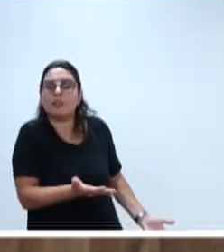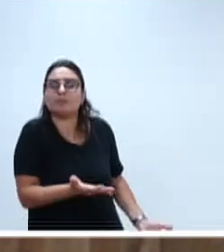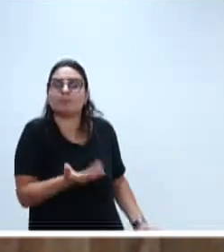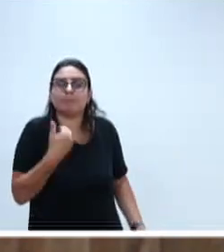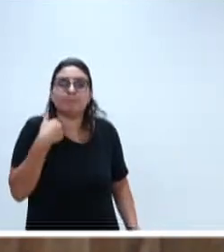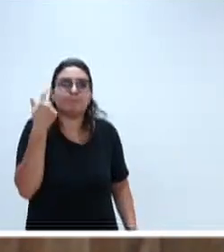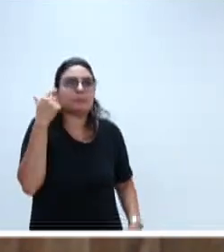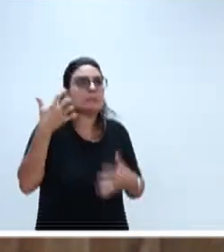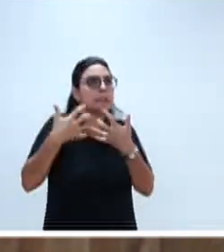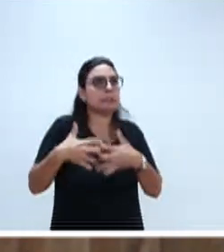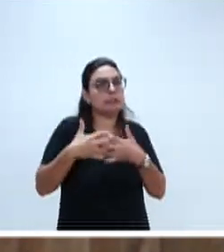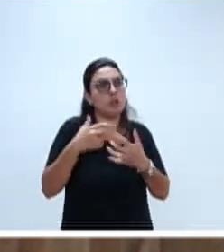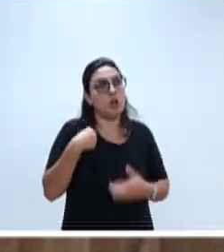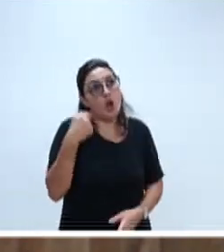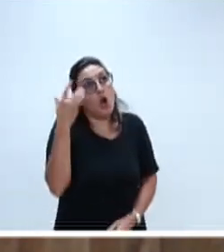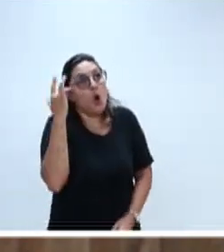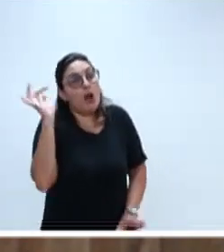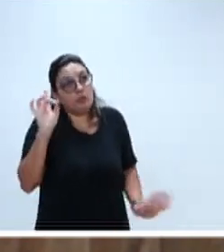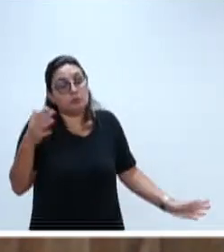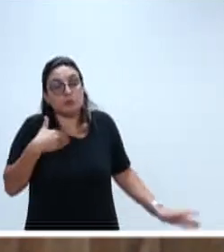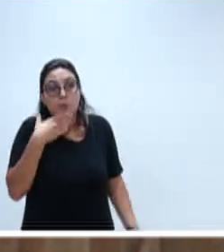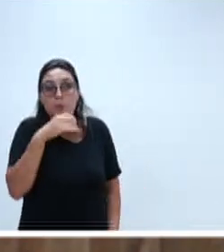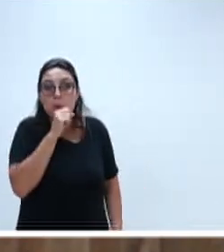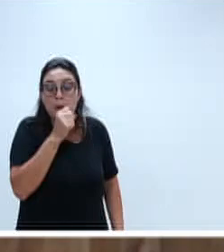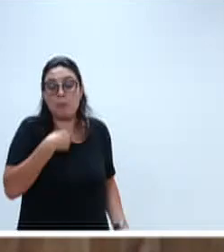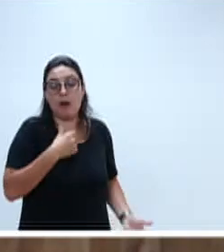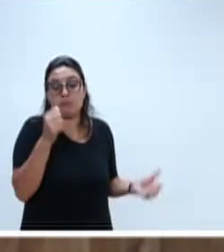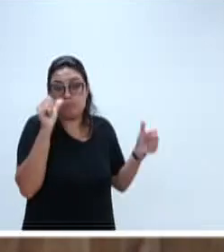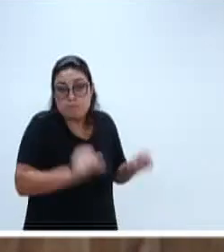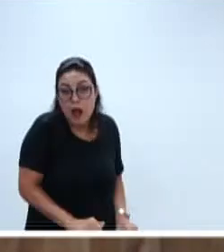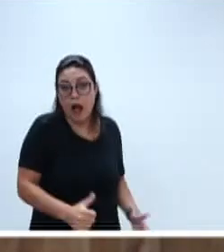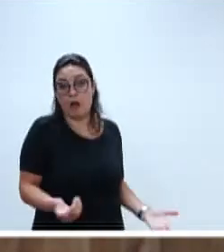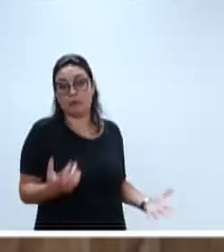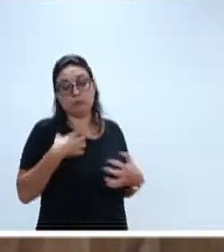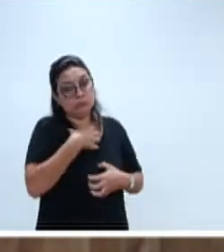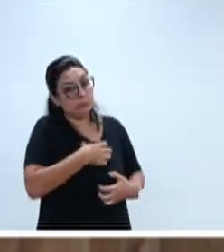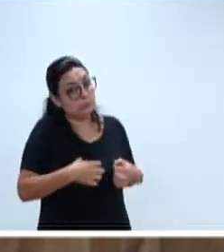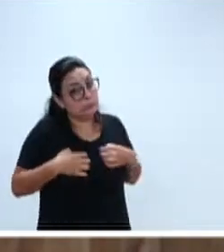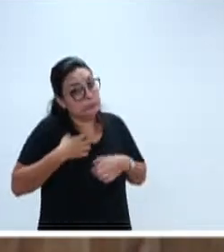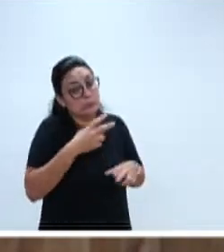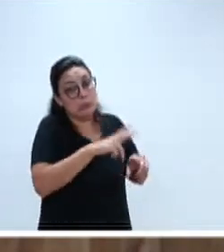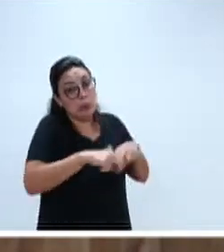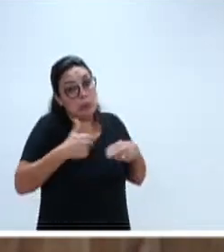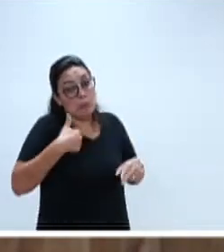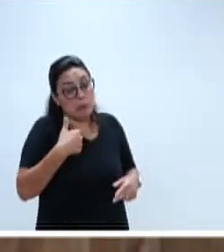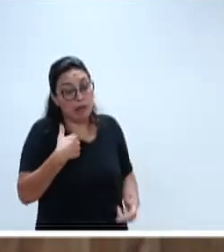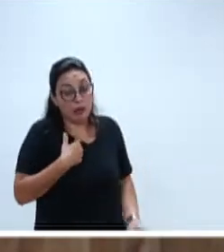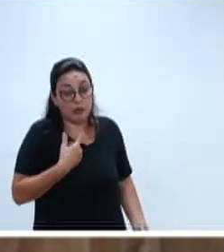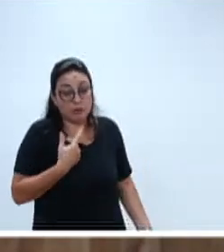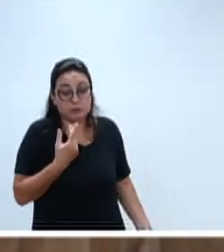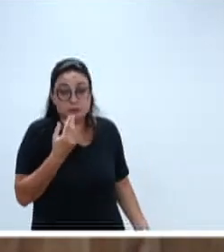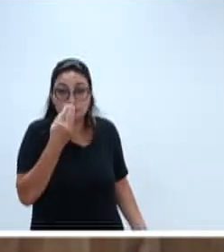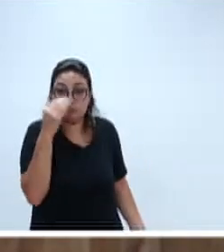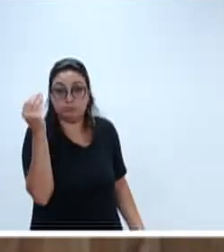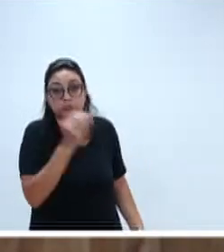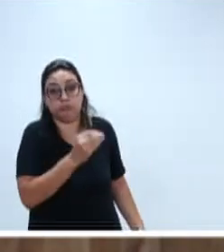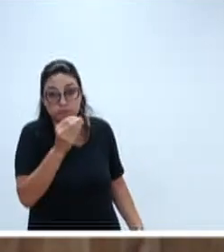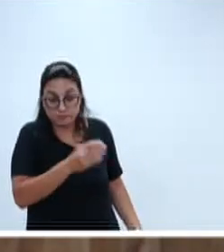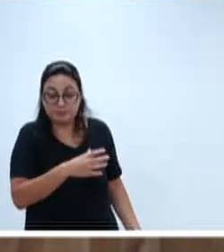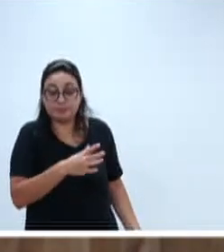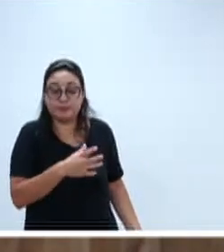ele esperava ser pelo menos um empregado. Essa era a visão dele: me deixa ser um dos seus